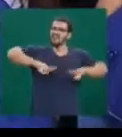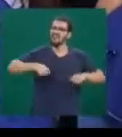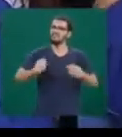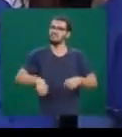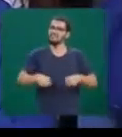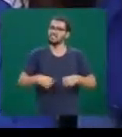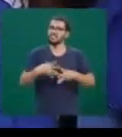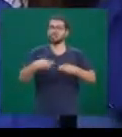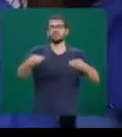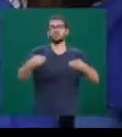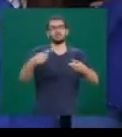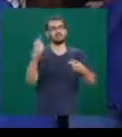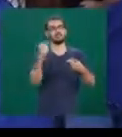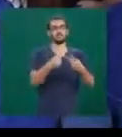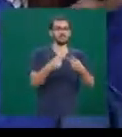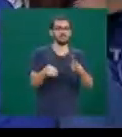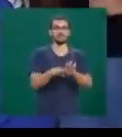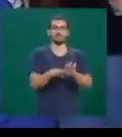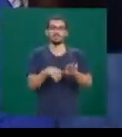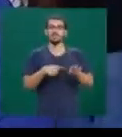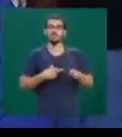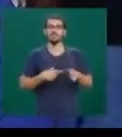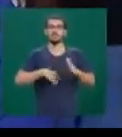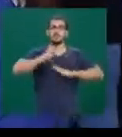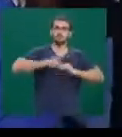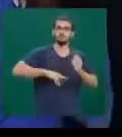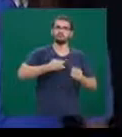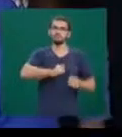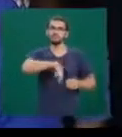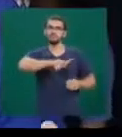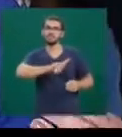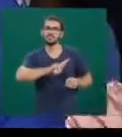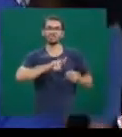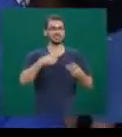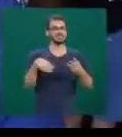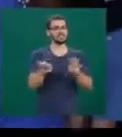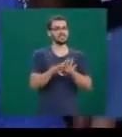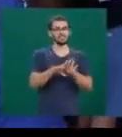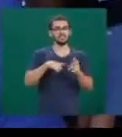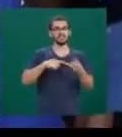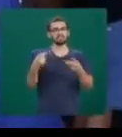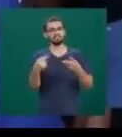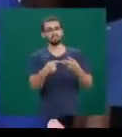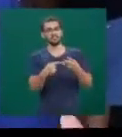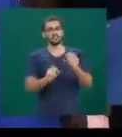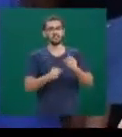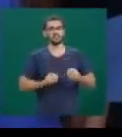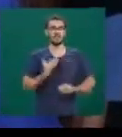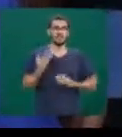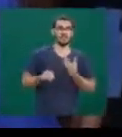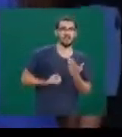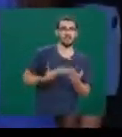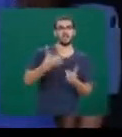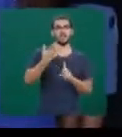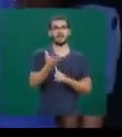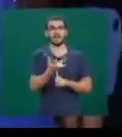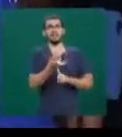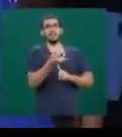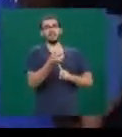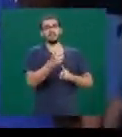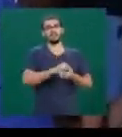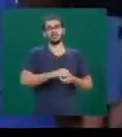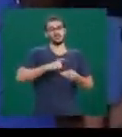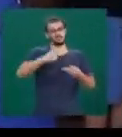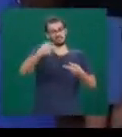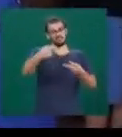rituais religiosos. E nasceu também com a manifestação da arte. Então são essas três hipóteses que o historiador